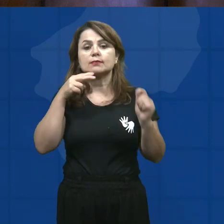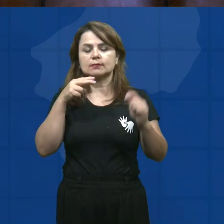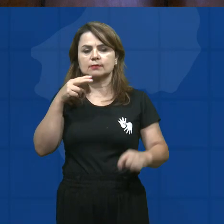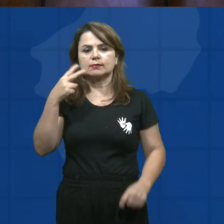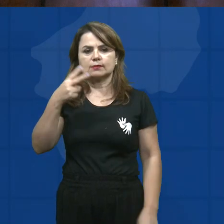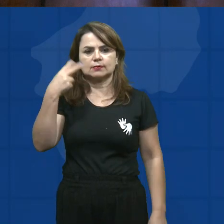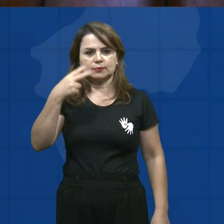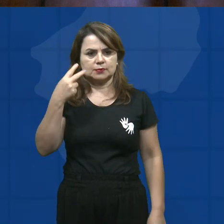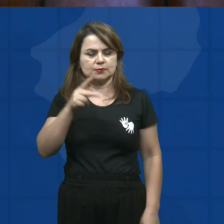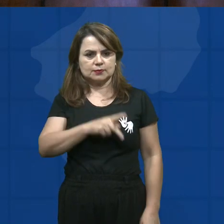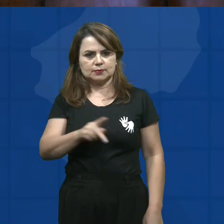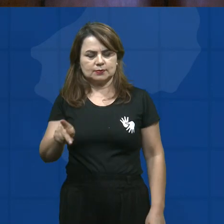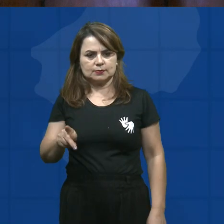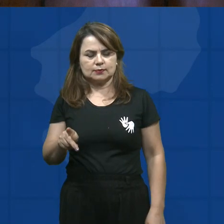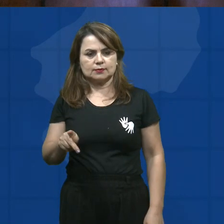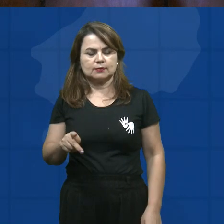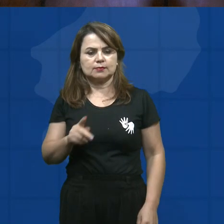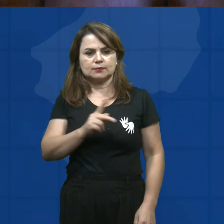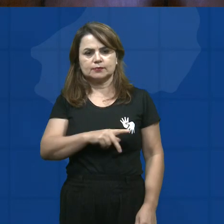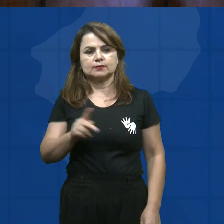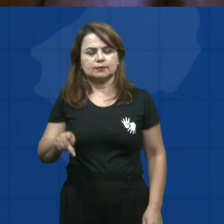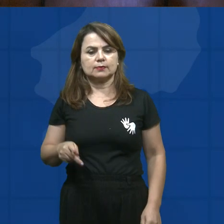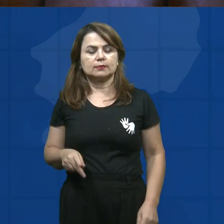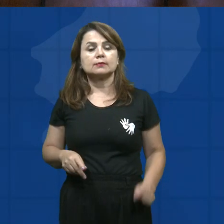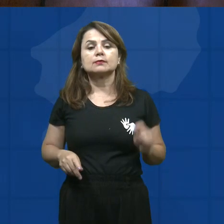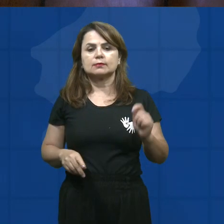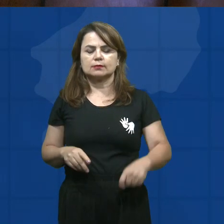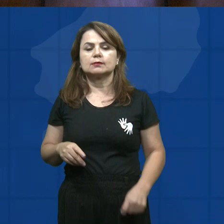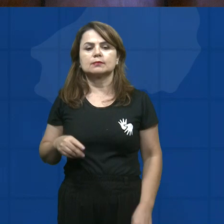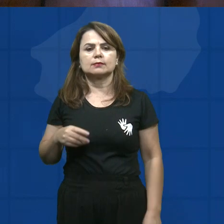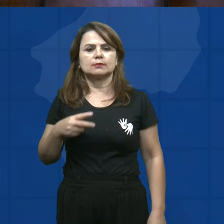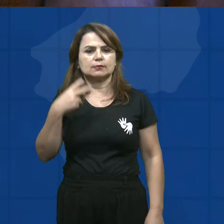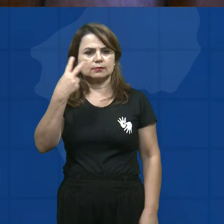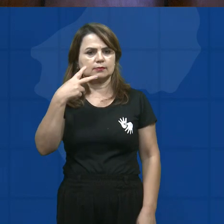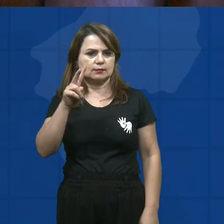Vereadora professora Daniela. Sim. Vereadora Vânia Ramos. Sim.